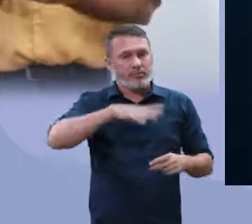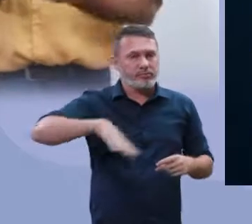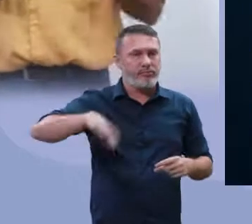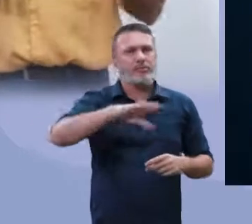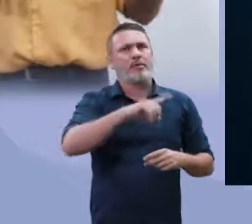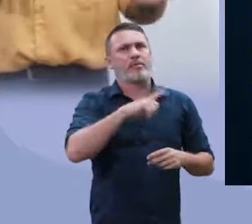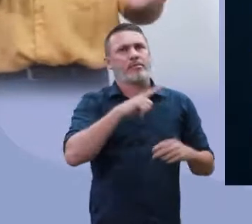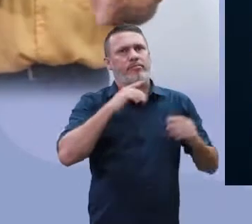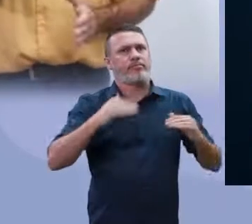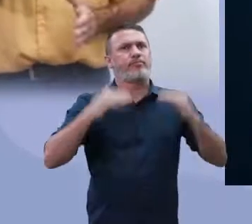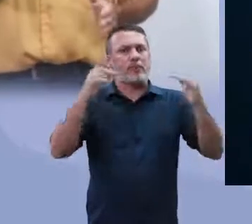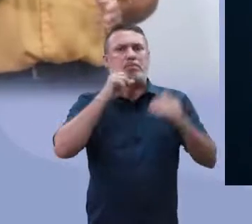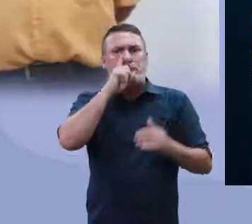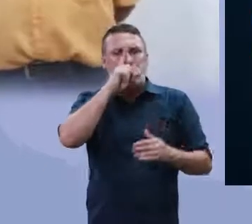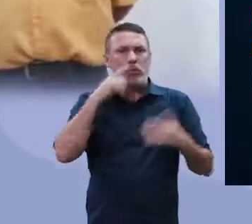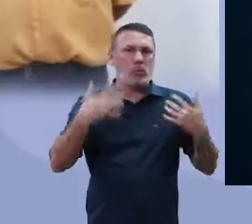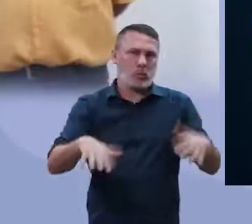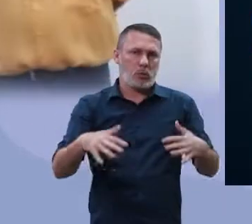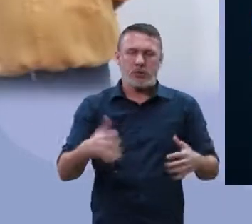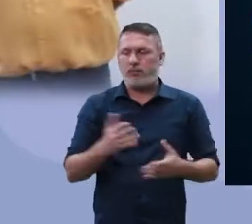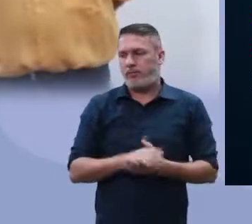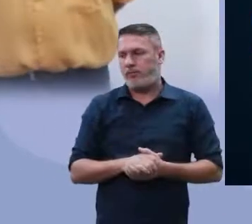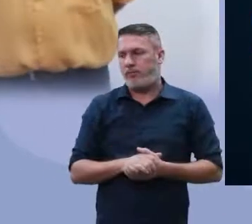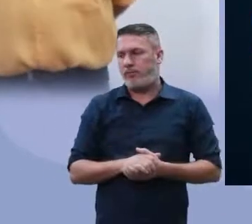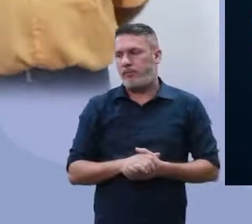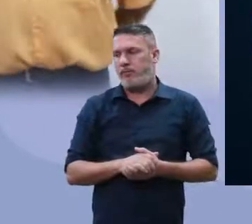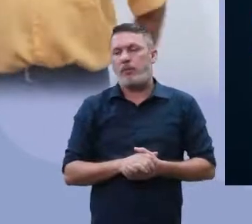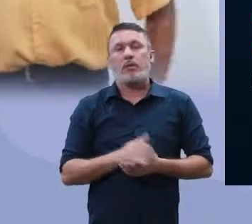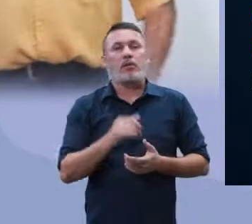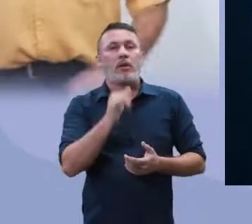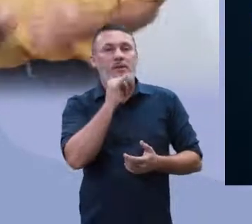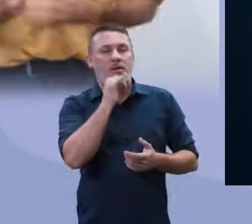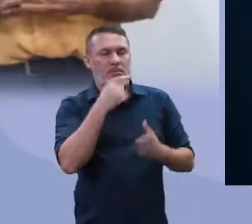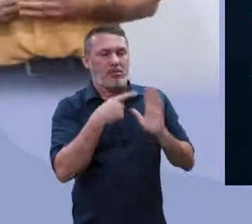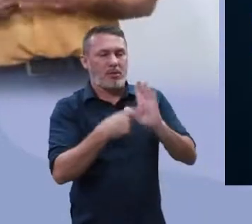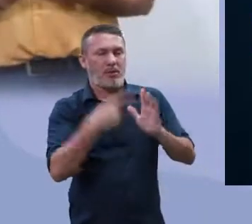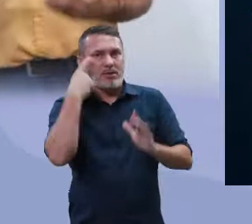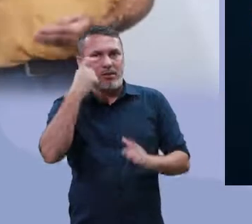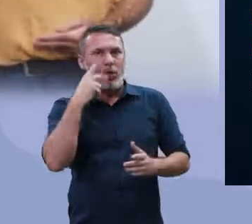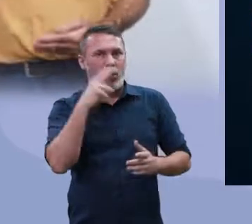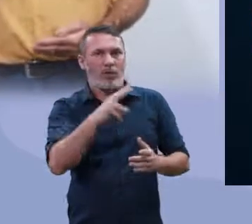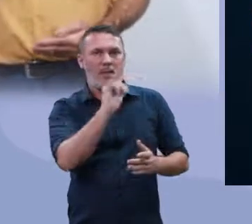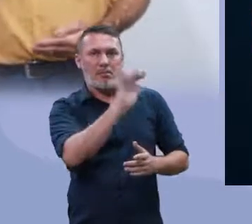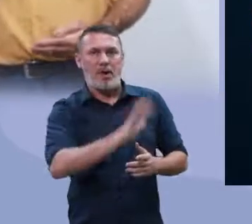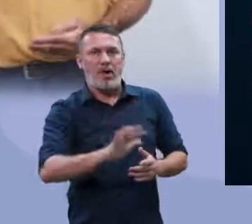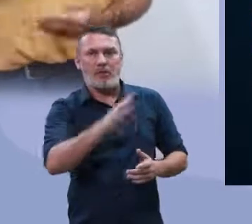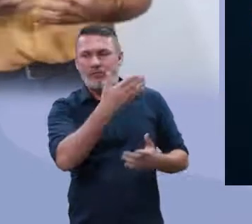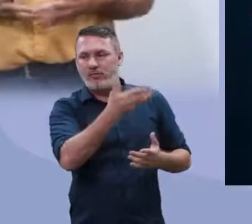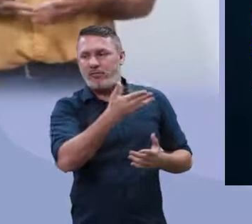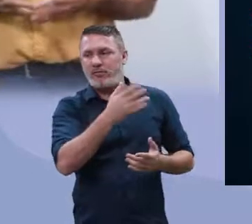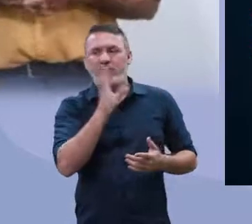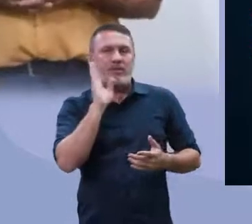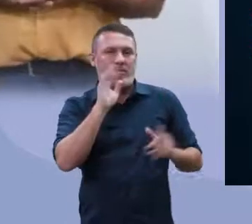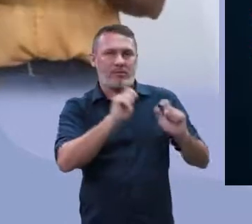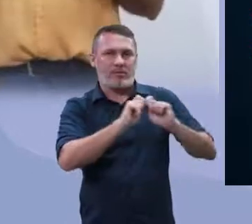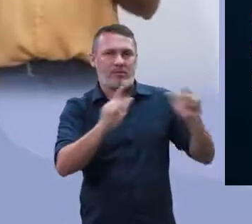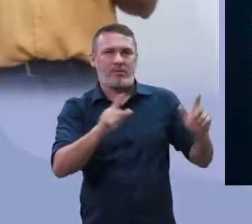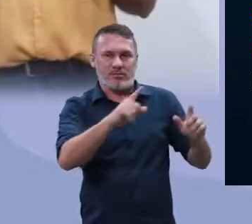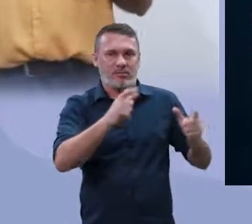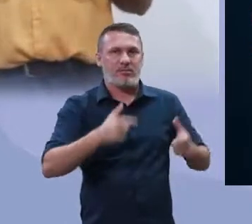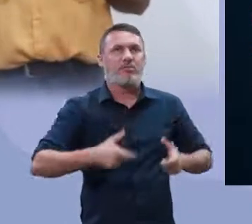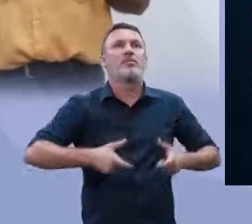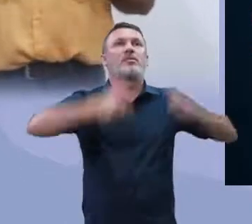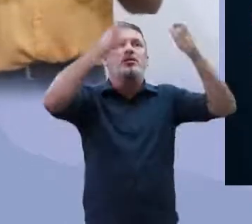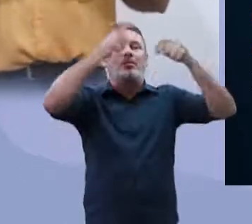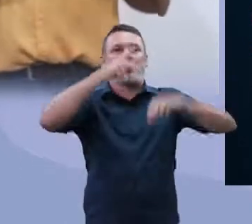ela é altamente danosa. Um exemplo interessante da ação da chuva ácida é o que você está vendo na imagem aqui do lado, aqui, ó. É um